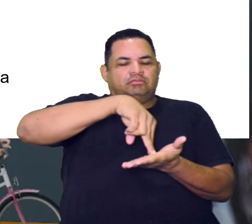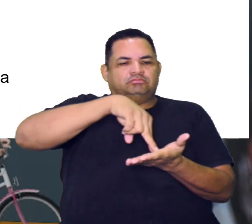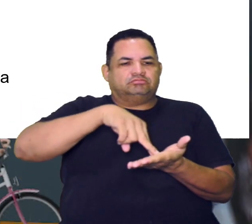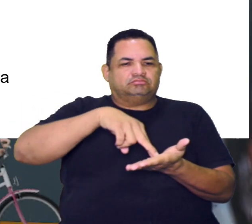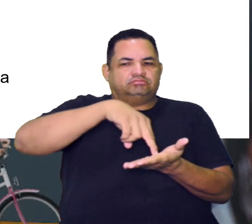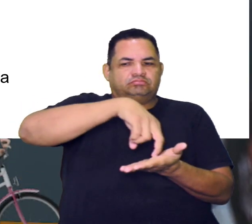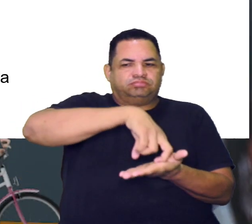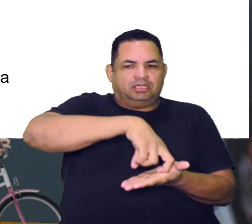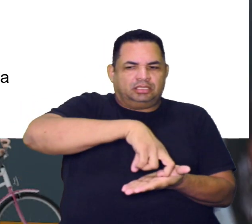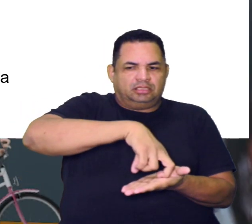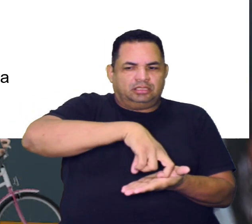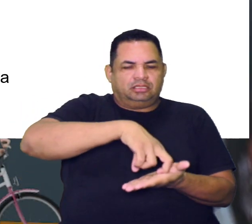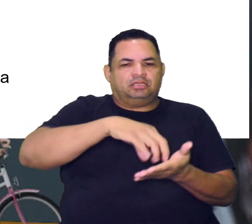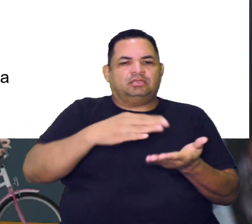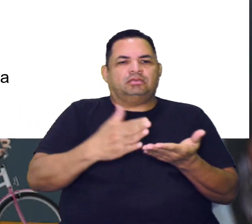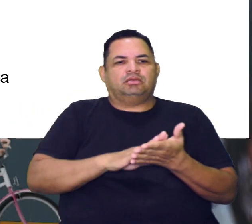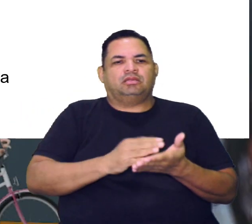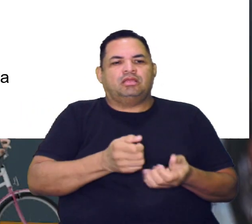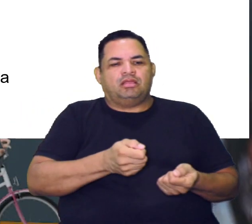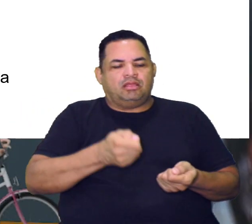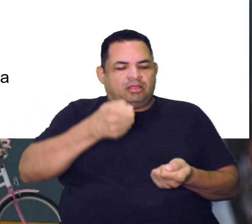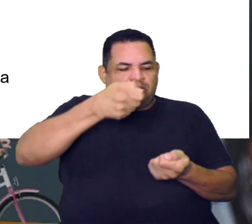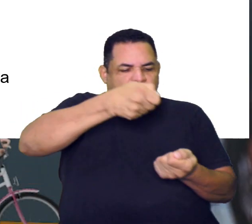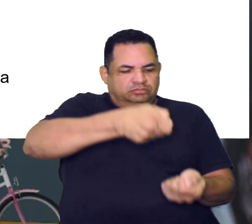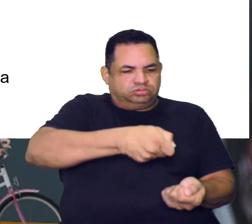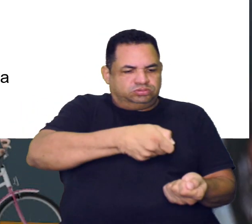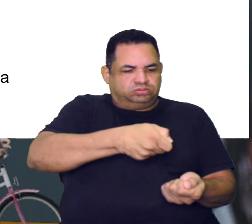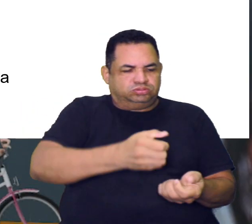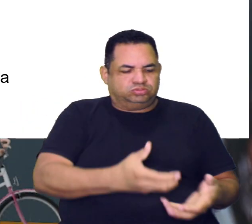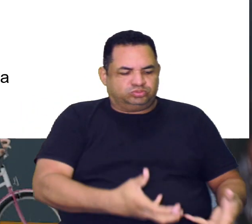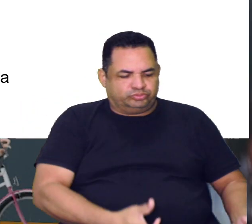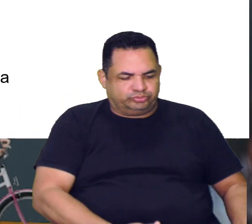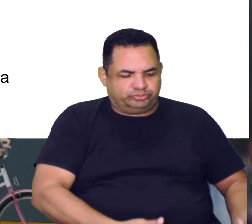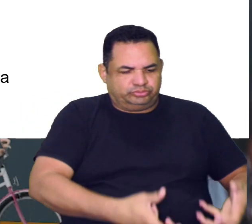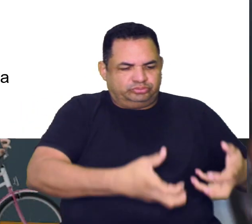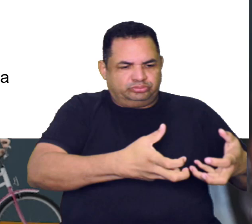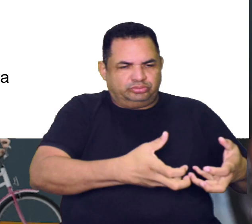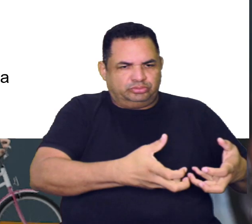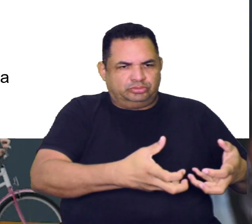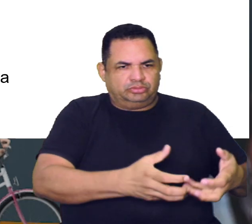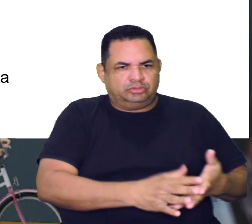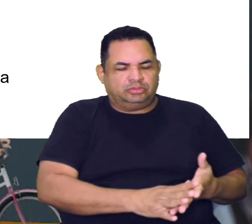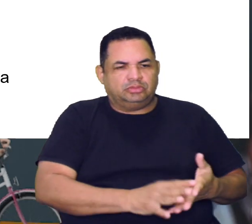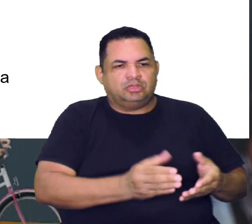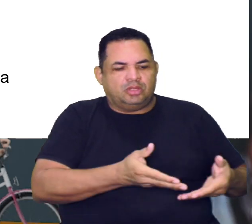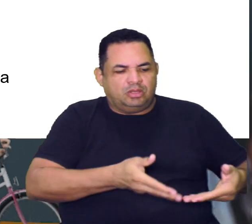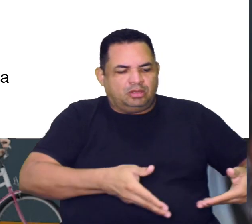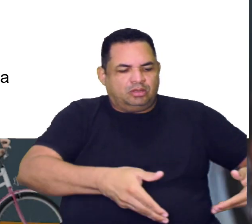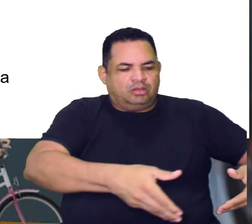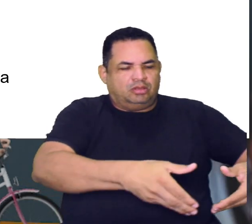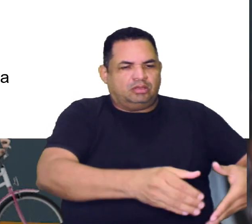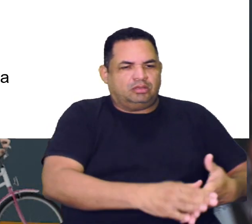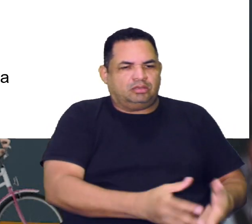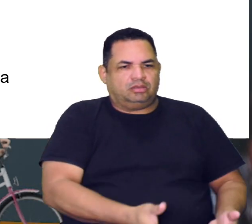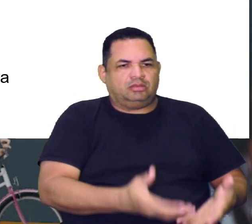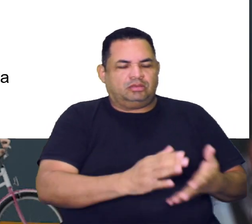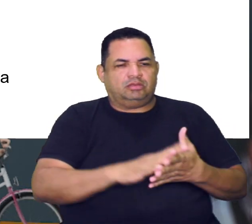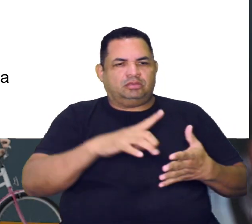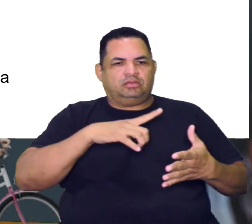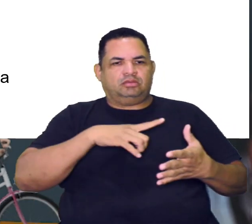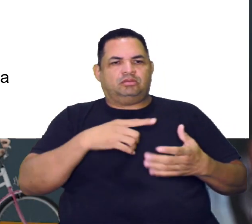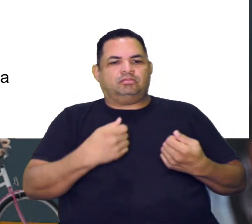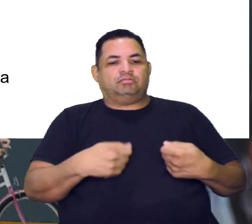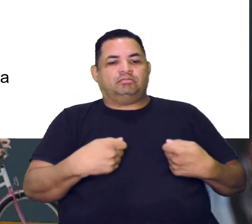deslocar para erguer esse vaso de planta, esse cachepô, vai exercer aí,